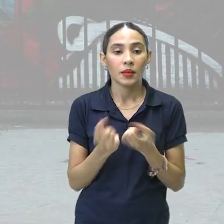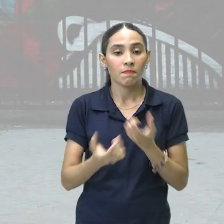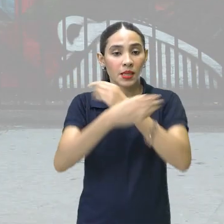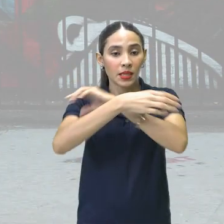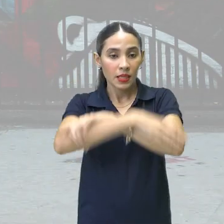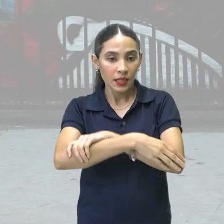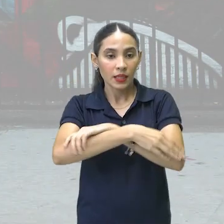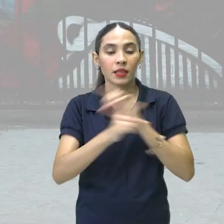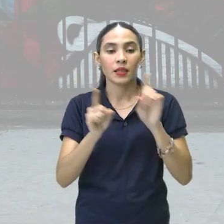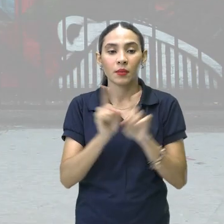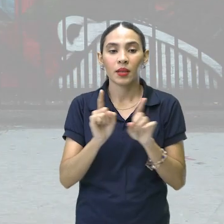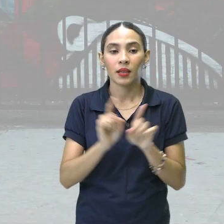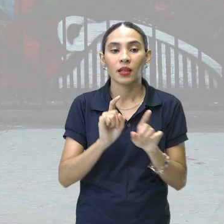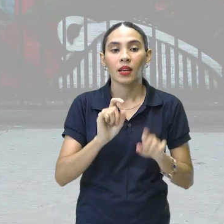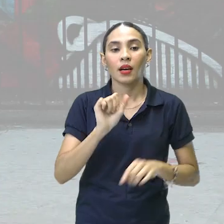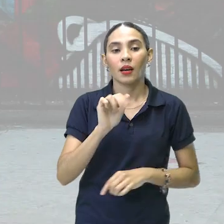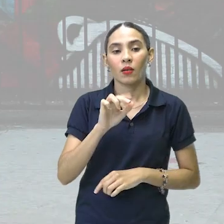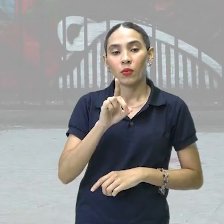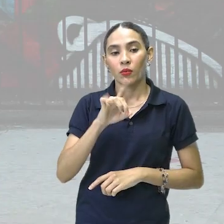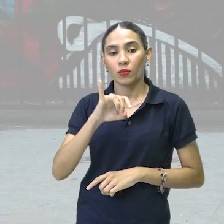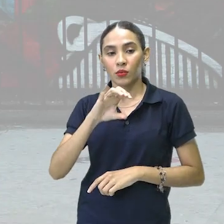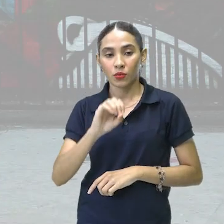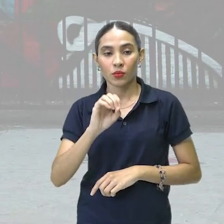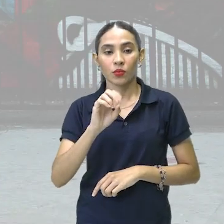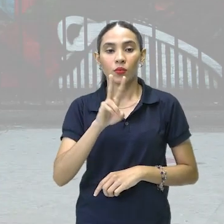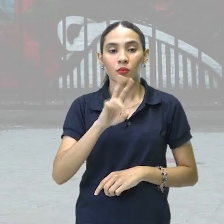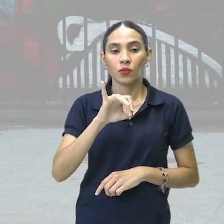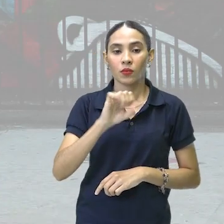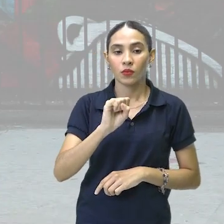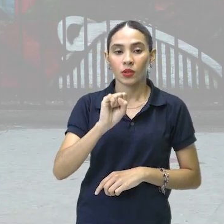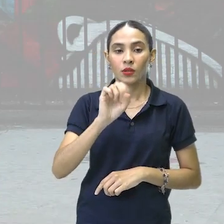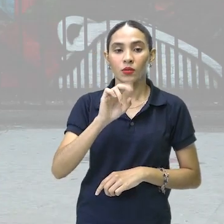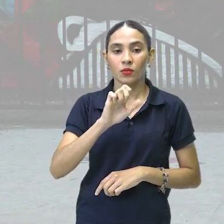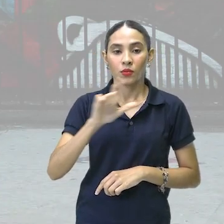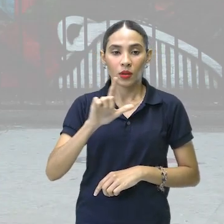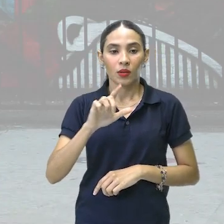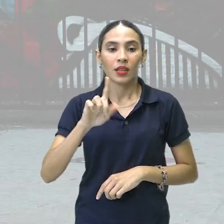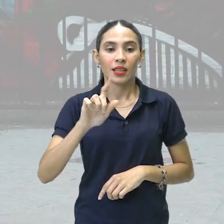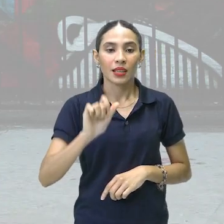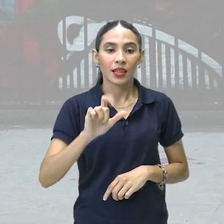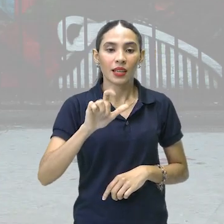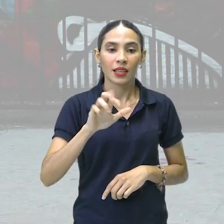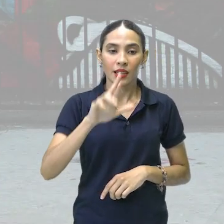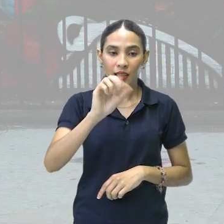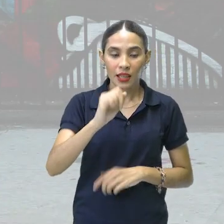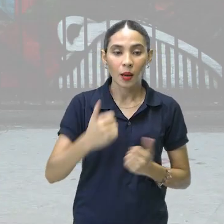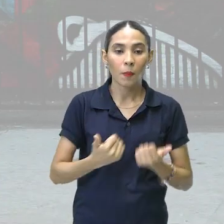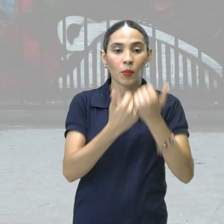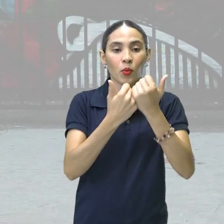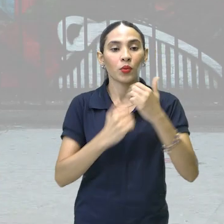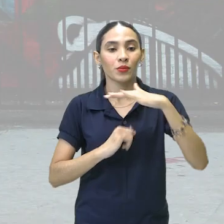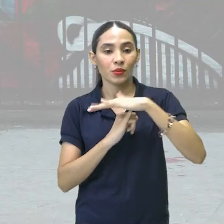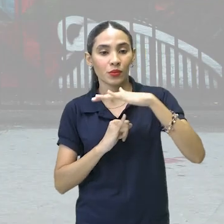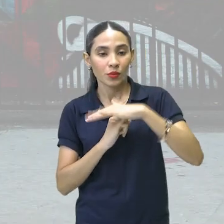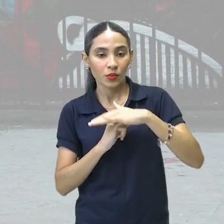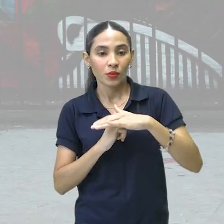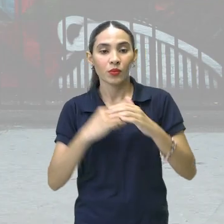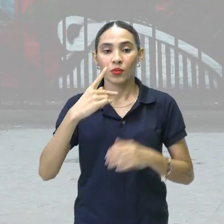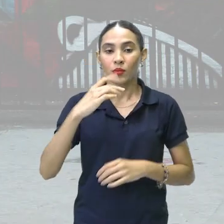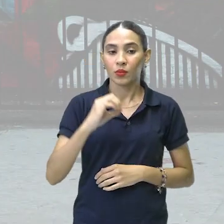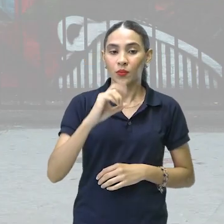em parceria com a produtora audiovisual Galera.com, com o apoio institucional